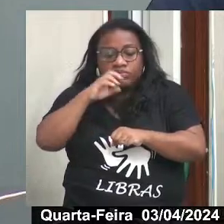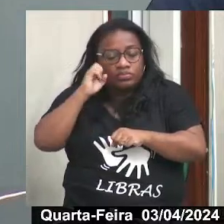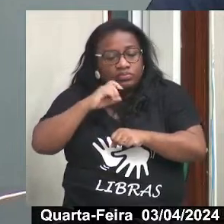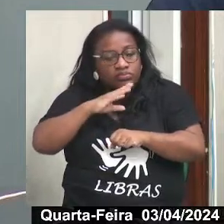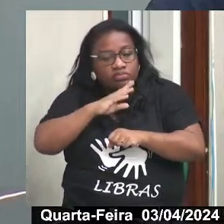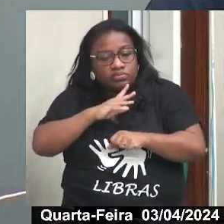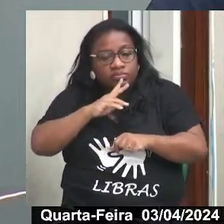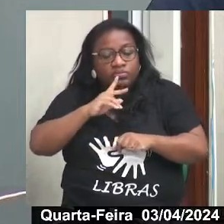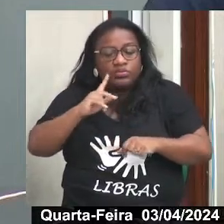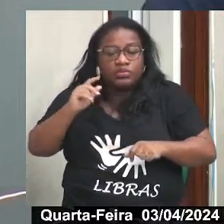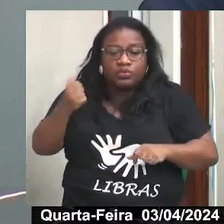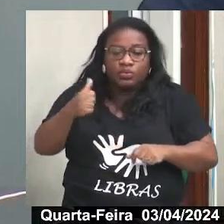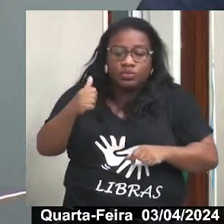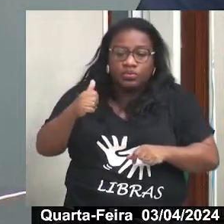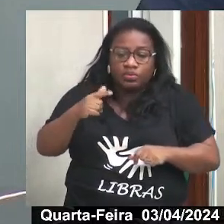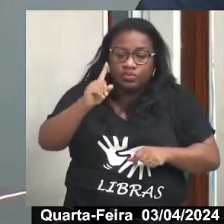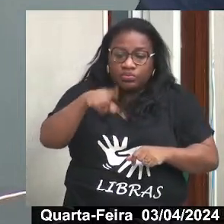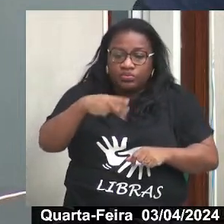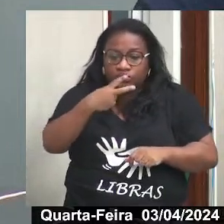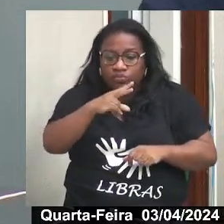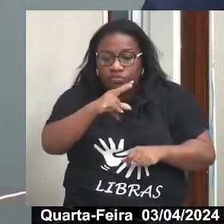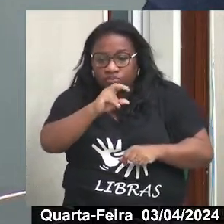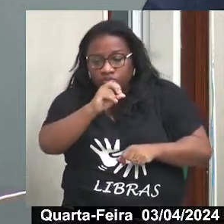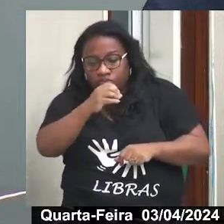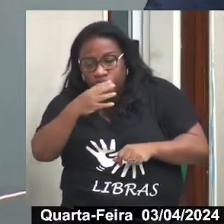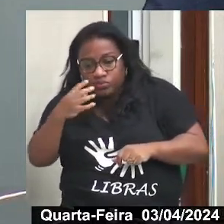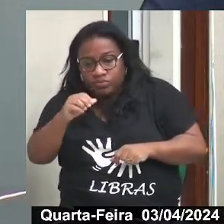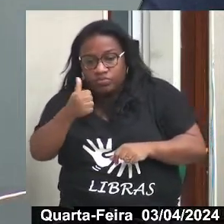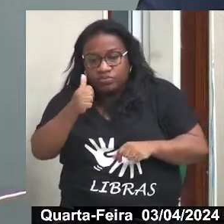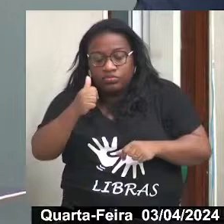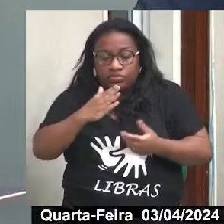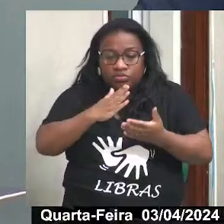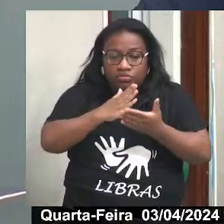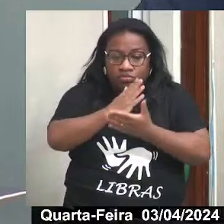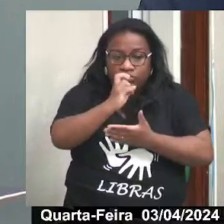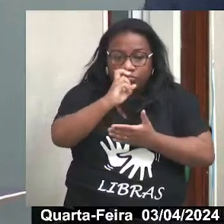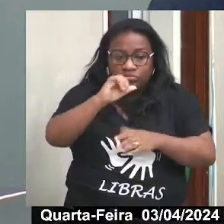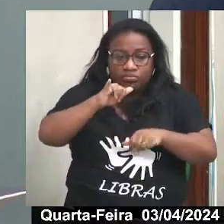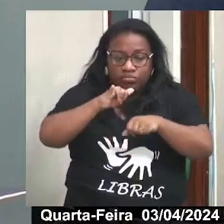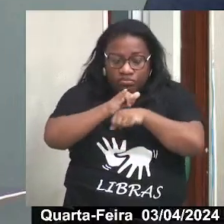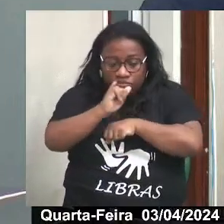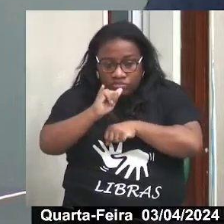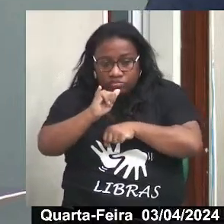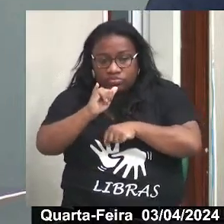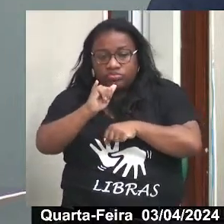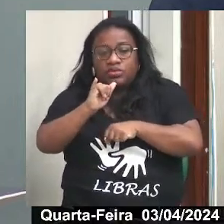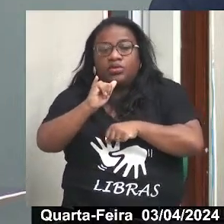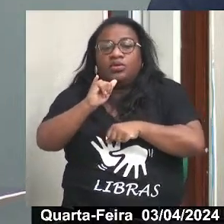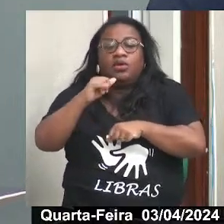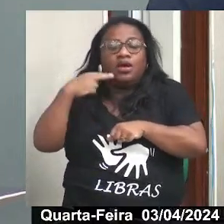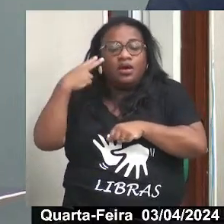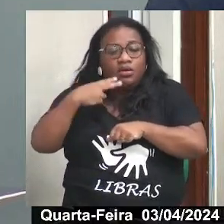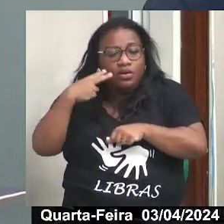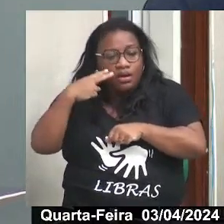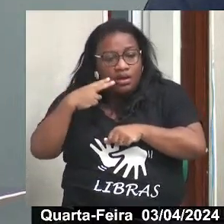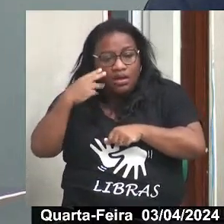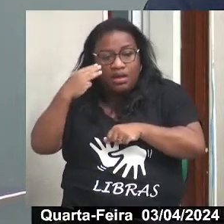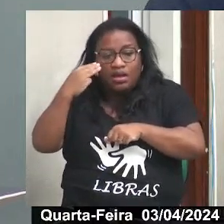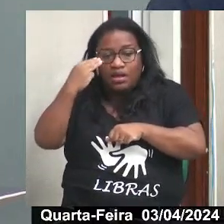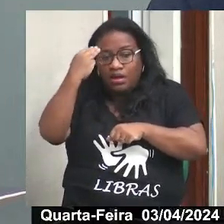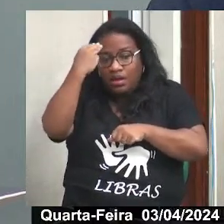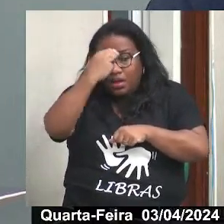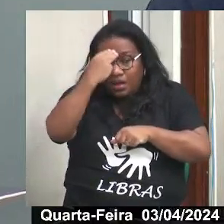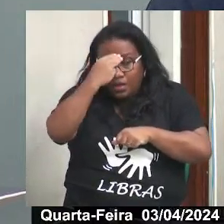especial, projeto de lei 11/24. Em votação, com 11 votos favoráveis e 5 ausências. 12 vereadores Abel Rodrigo